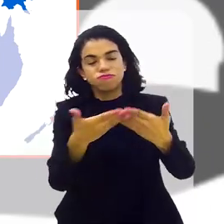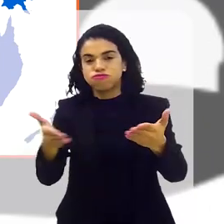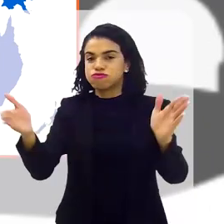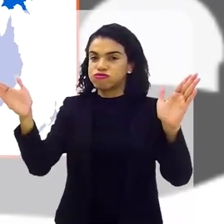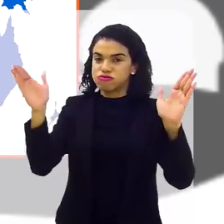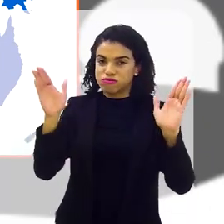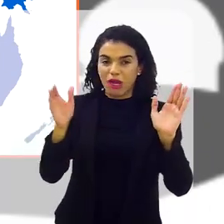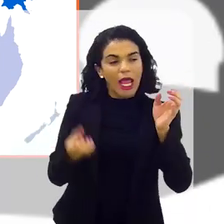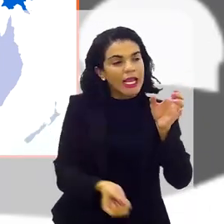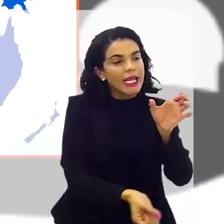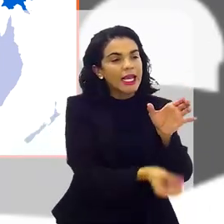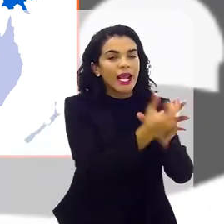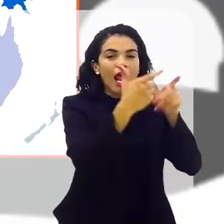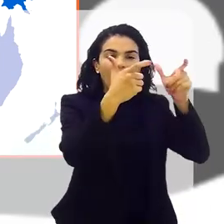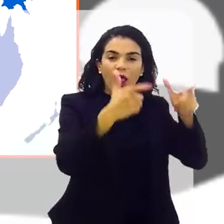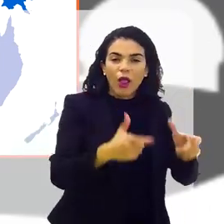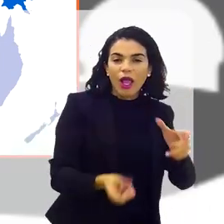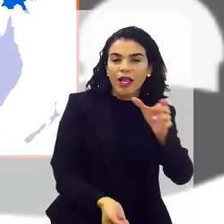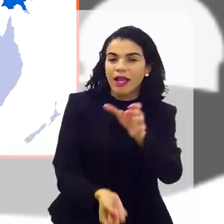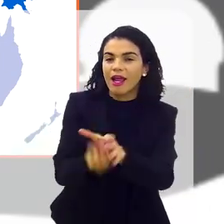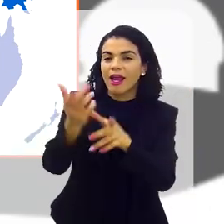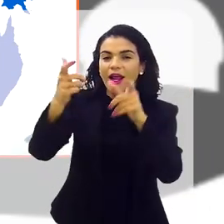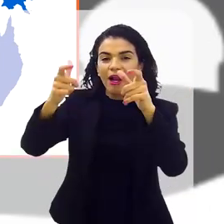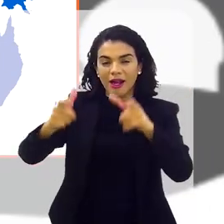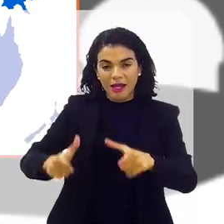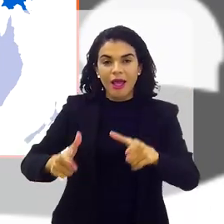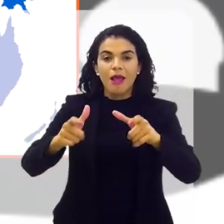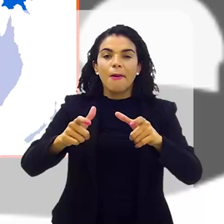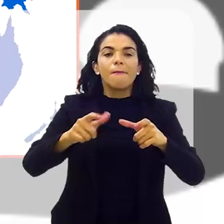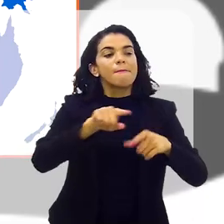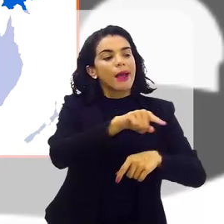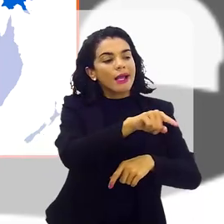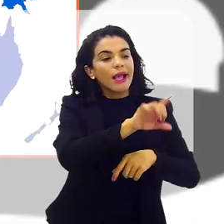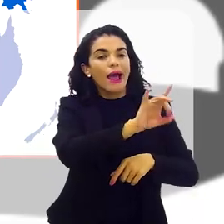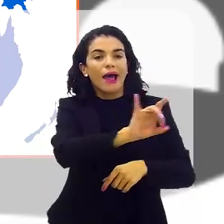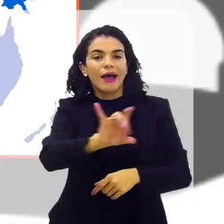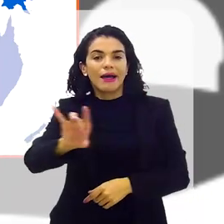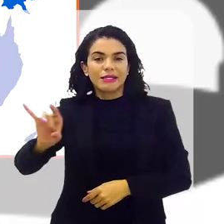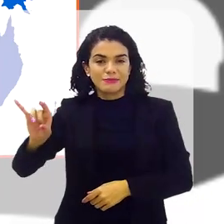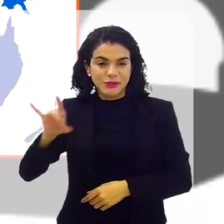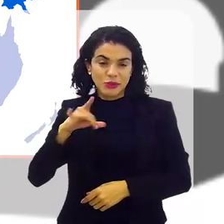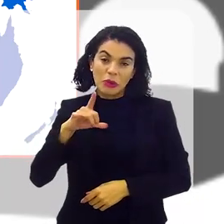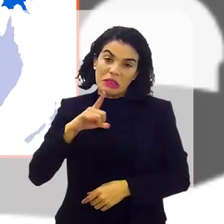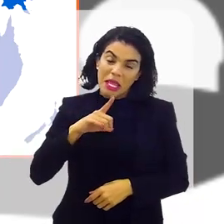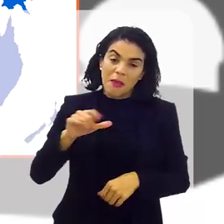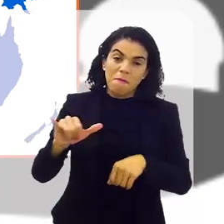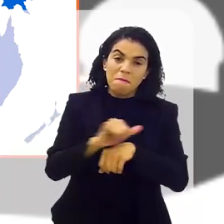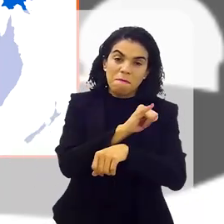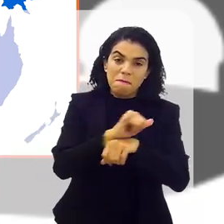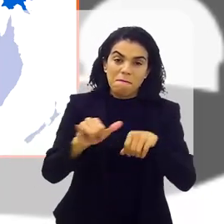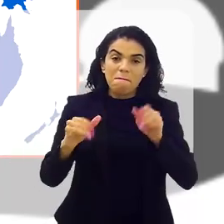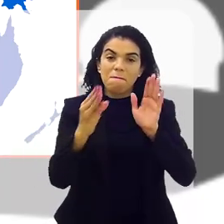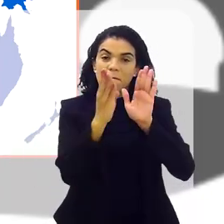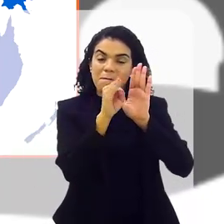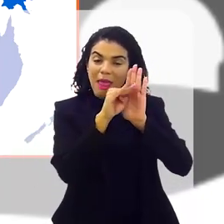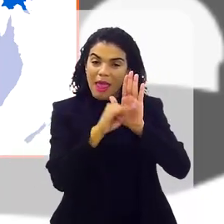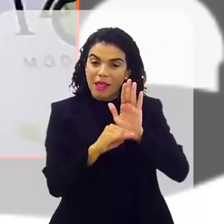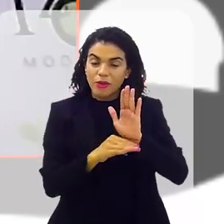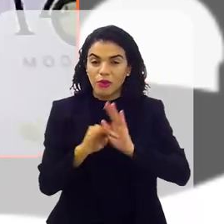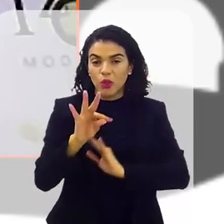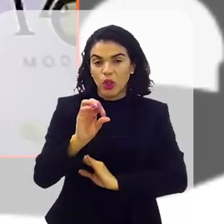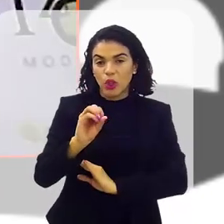núcleos né educando pessoas para que eles possam reproduzir o método todos Sampaio